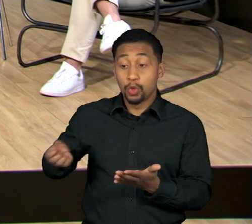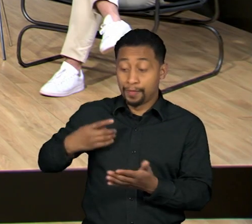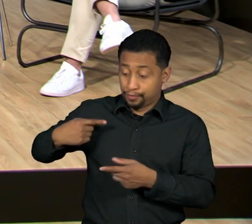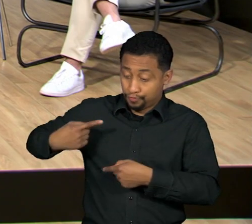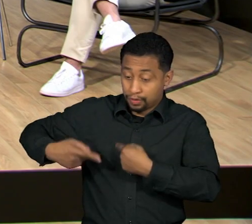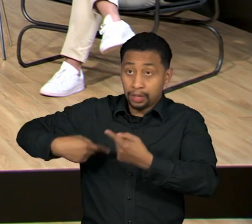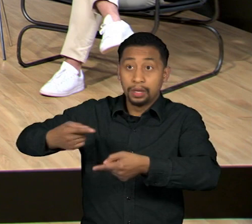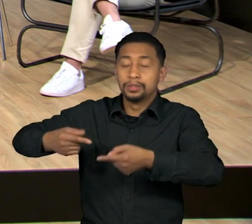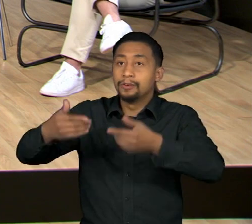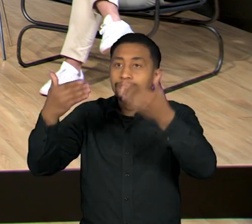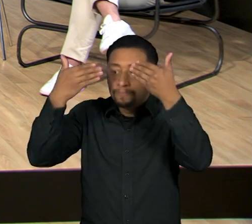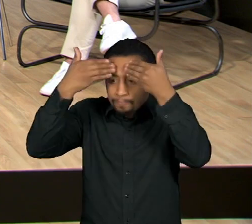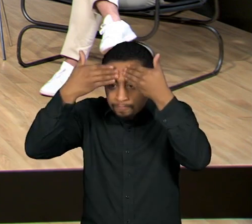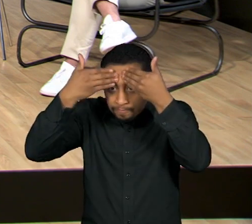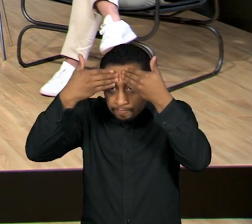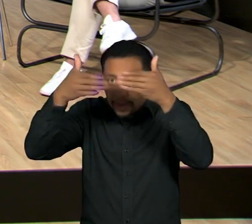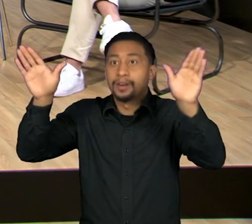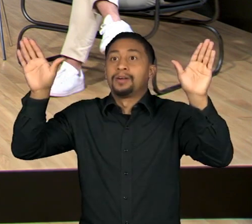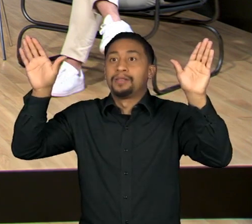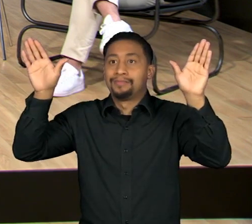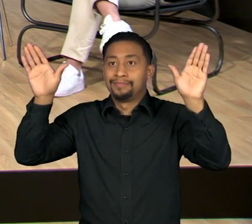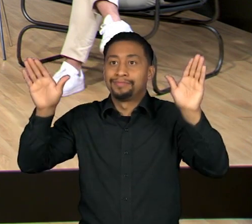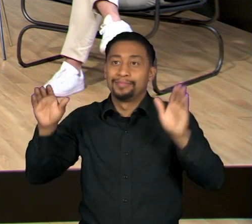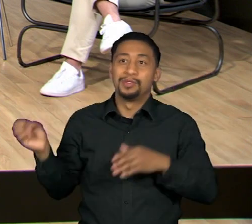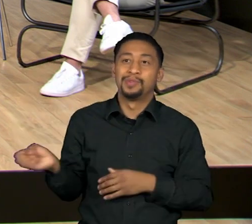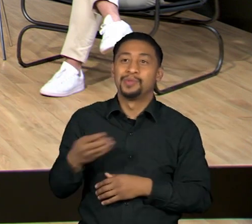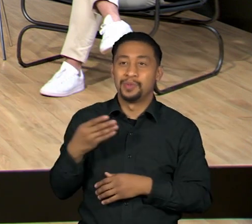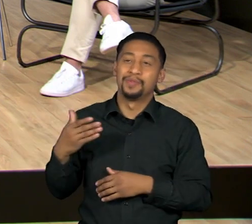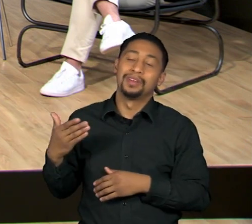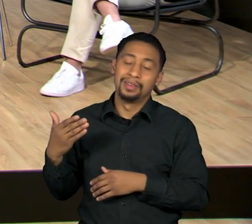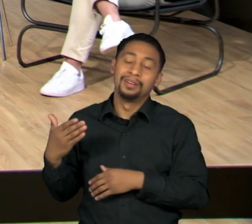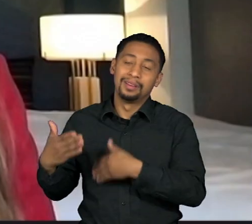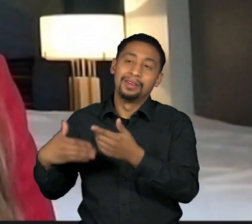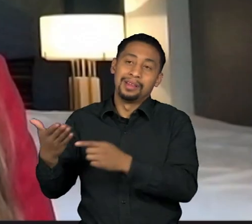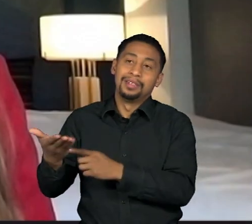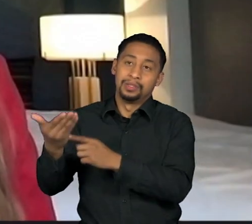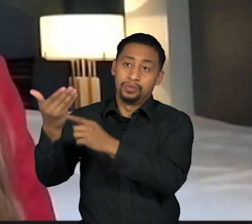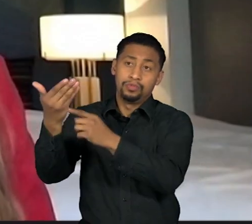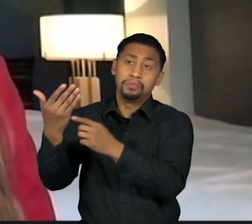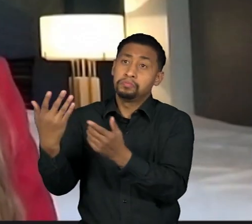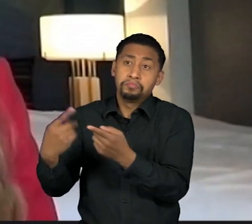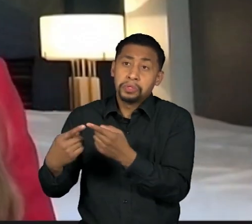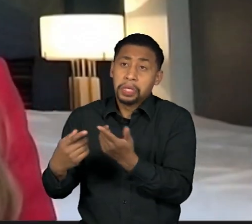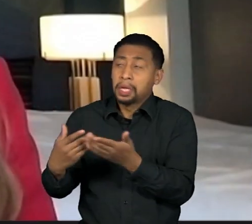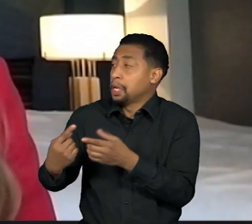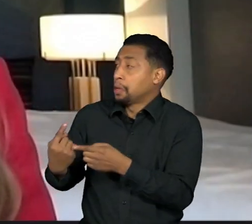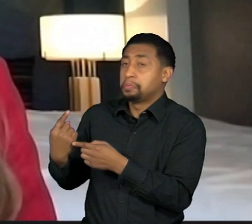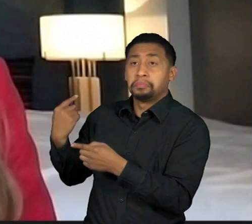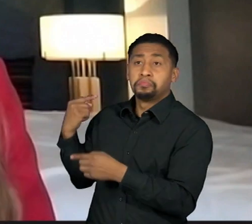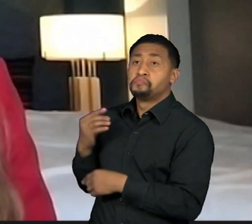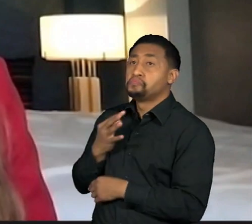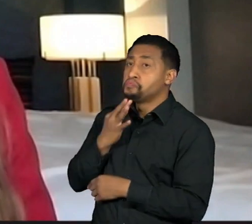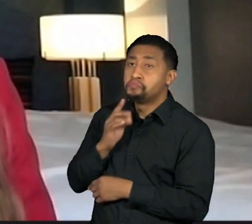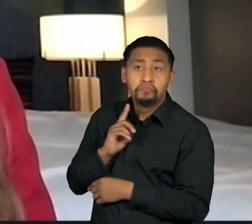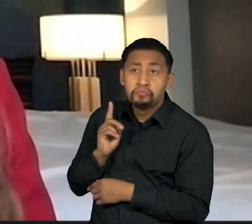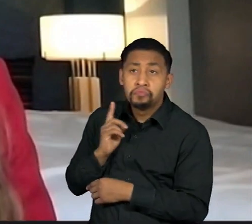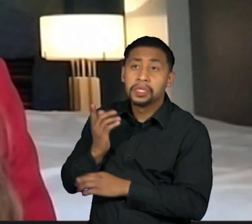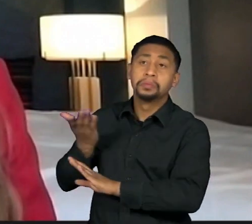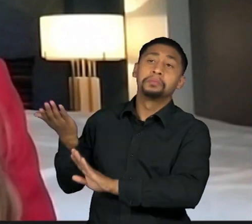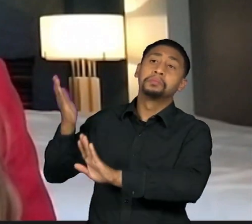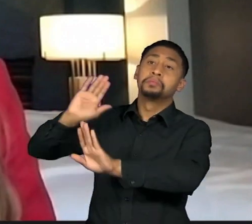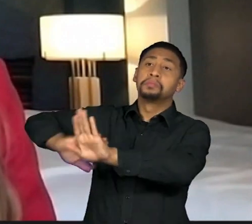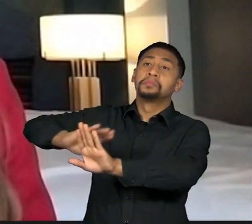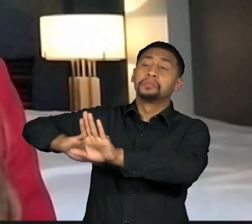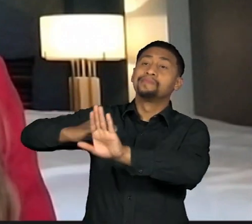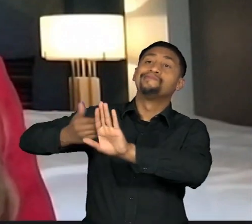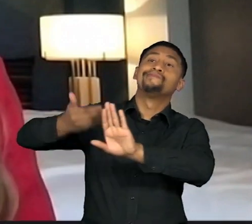tecnologia, também porque talvez por desconhecerem muito do que está por trás da tecnologia